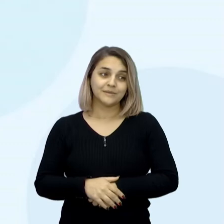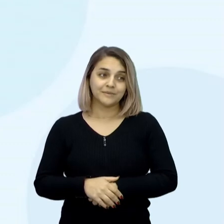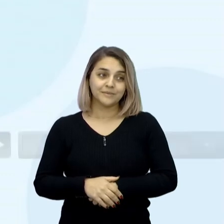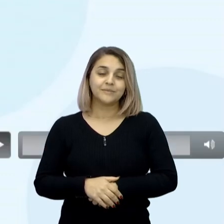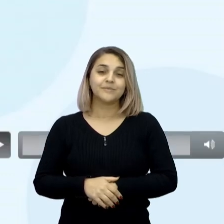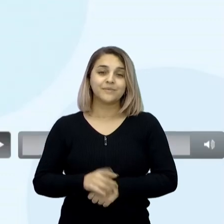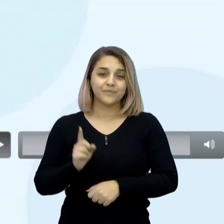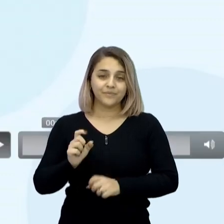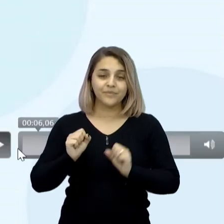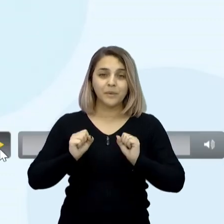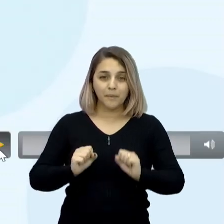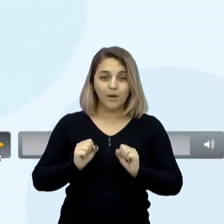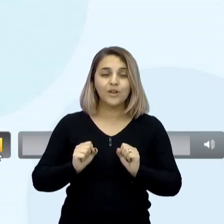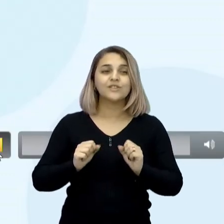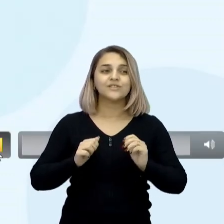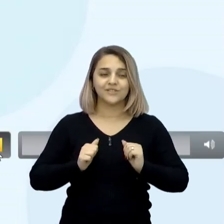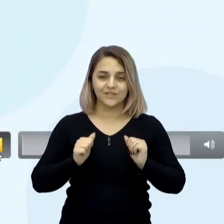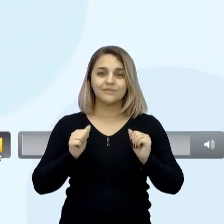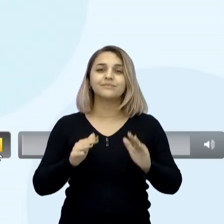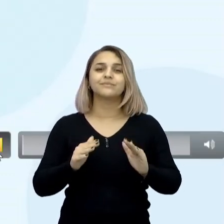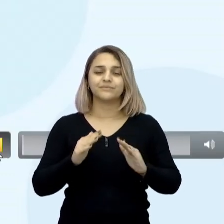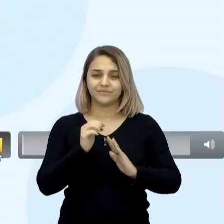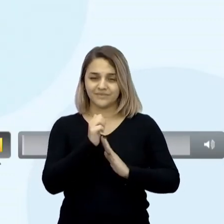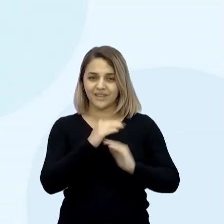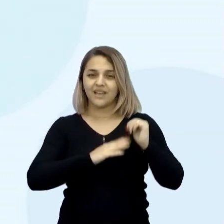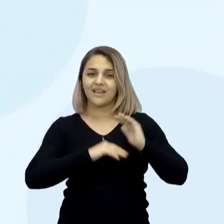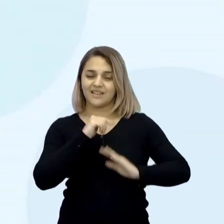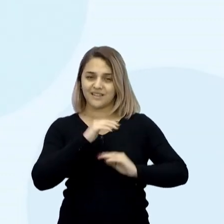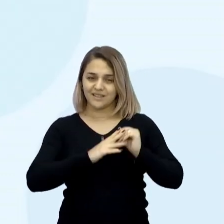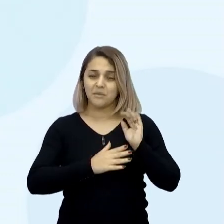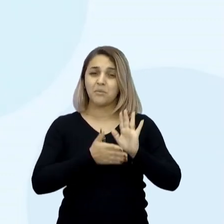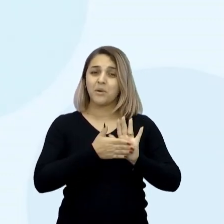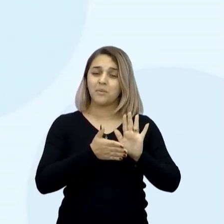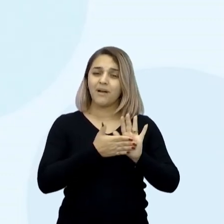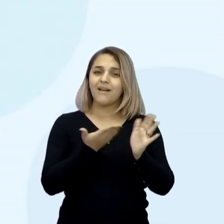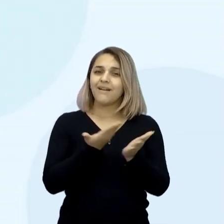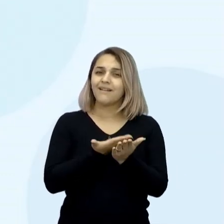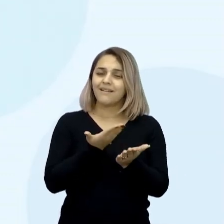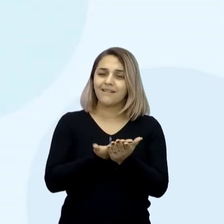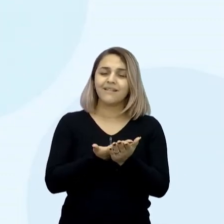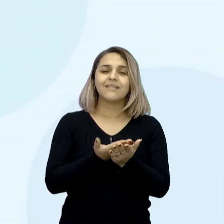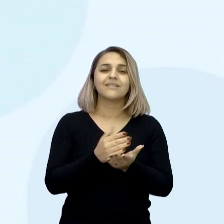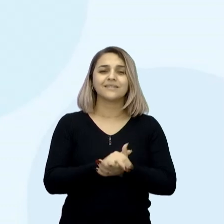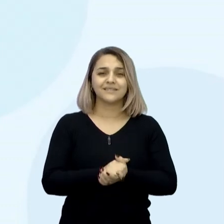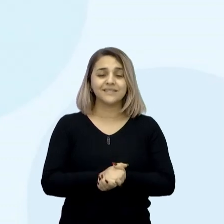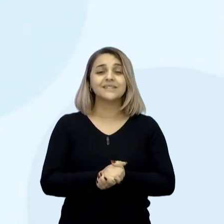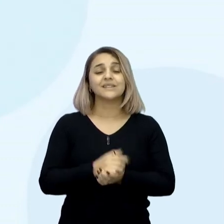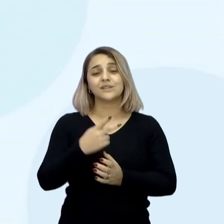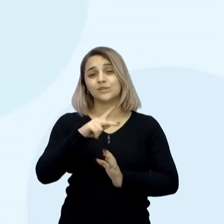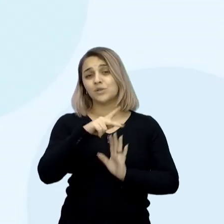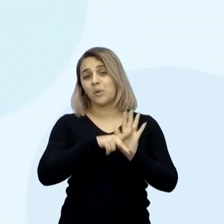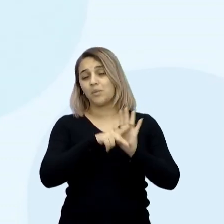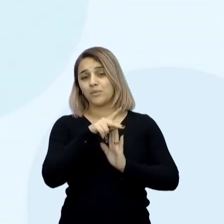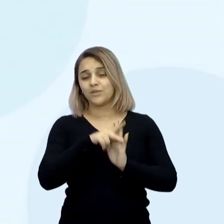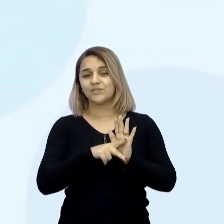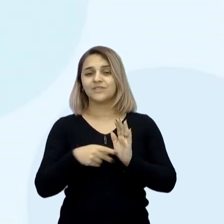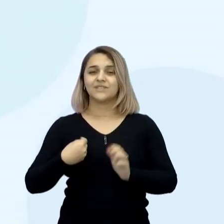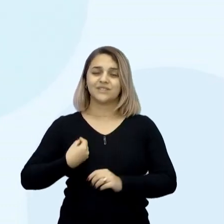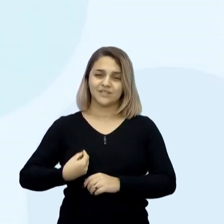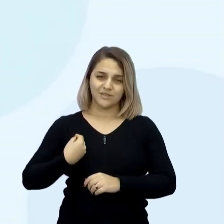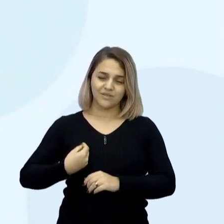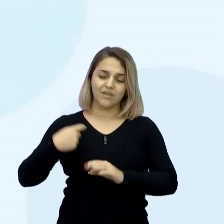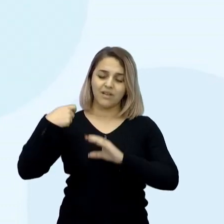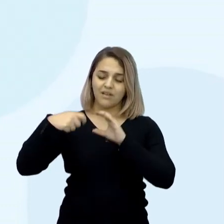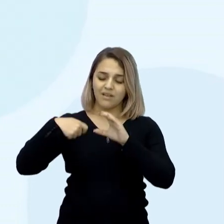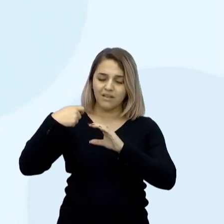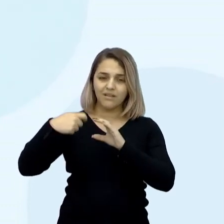realizar todas as nossas atividades que são propostas aí na nossa aula e também trabalhar com o seu projeto de vida, assistindo os vídeos que fazem